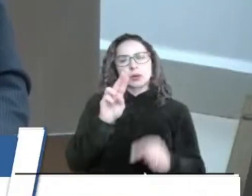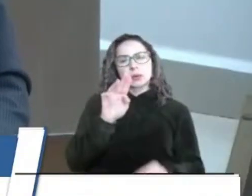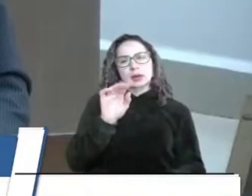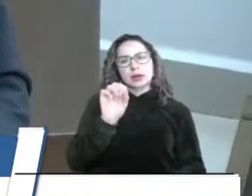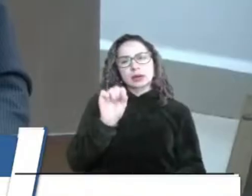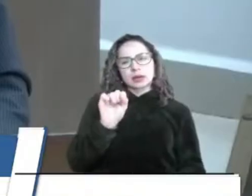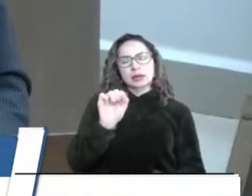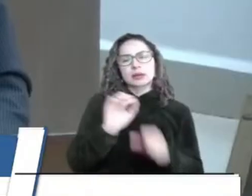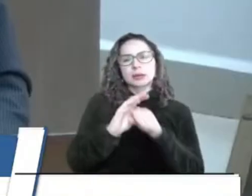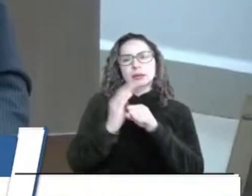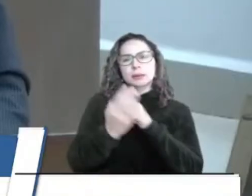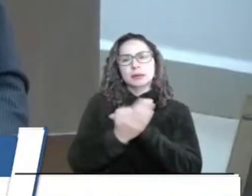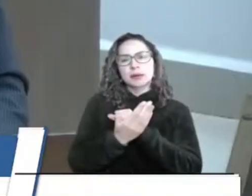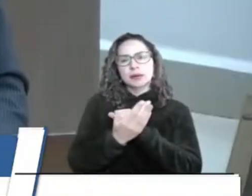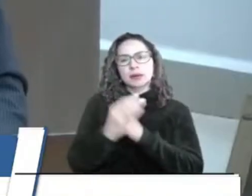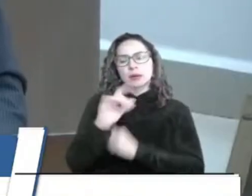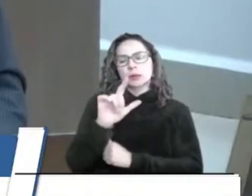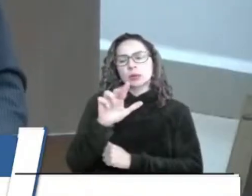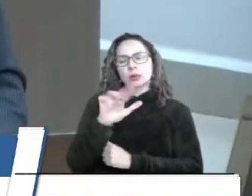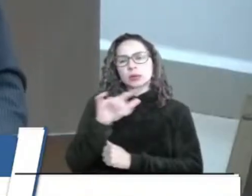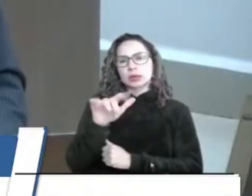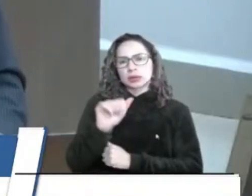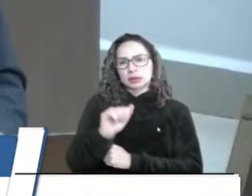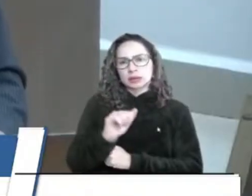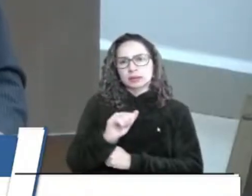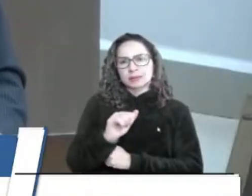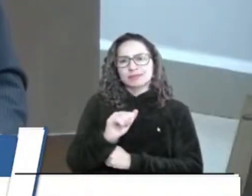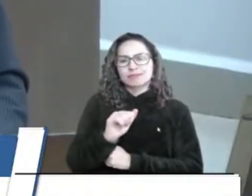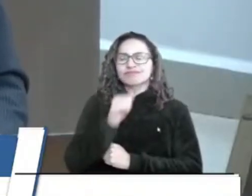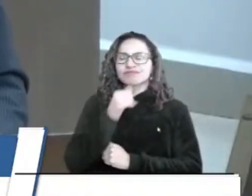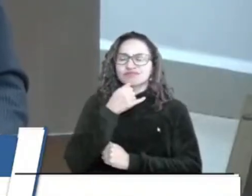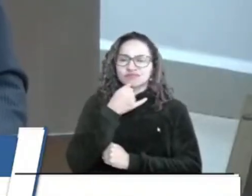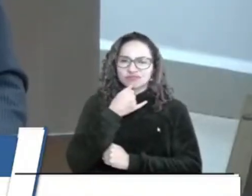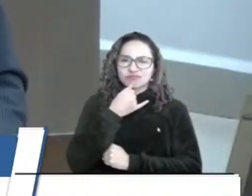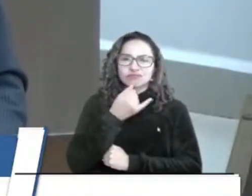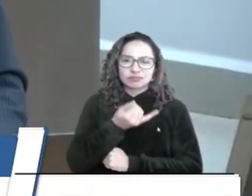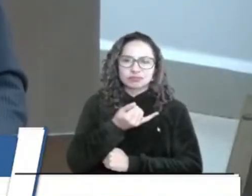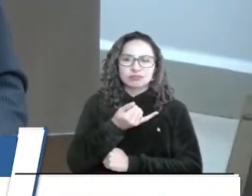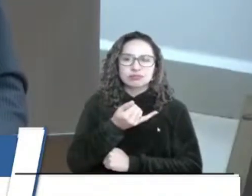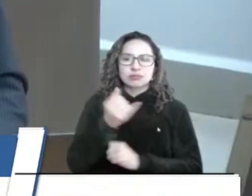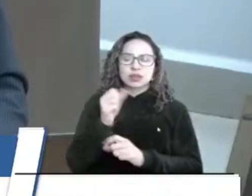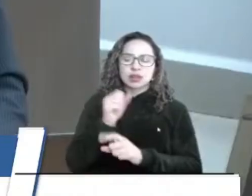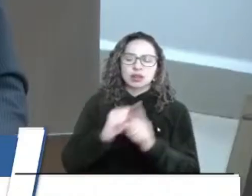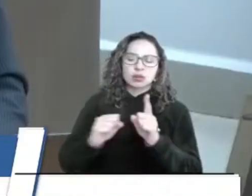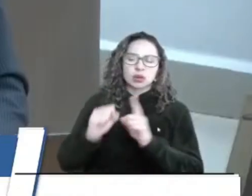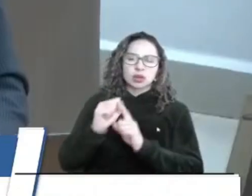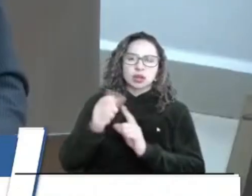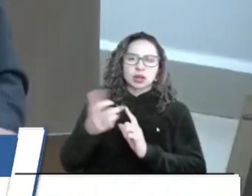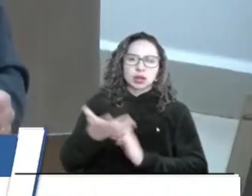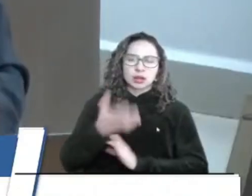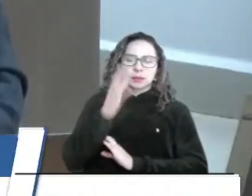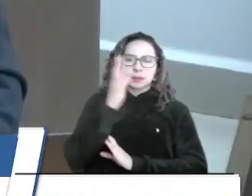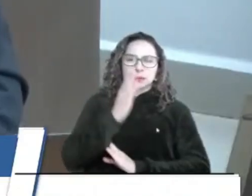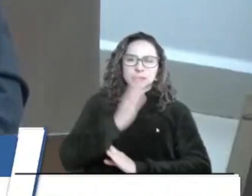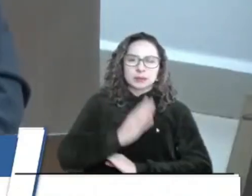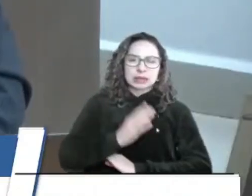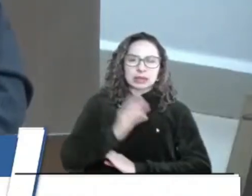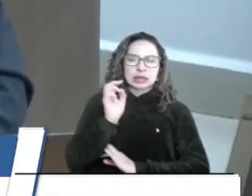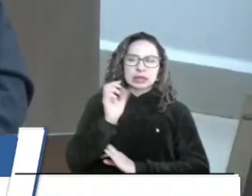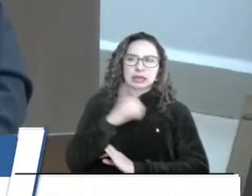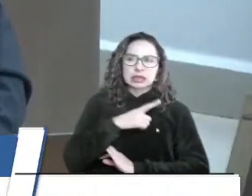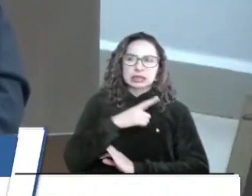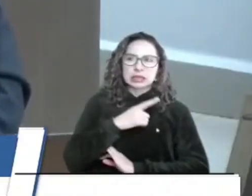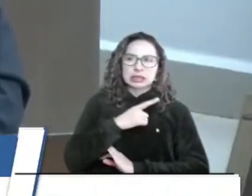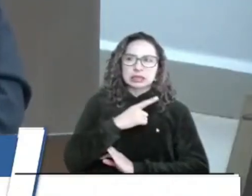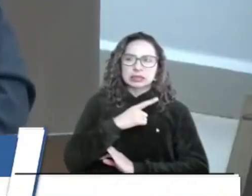Jardim Luiza. Infelizmente, na sociedade brasileira hoje, a gente vive